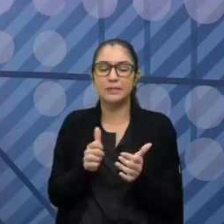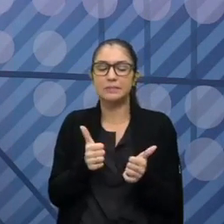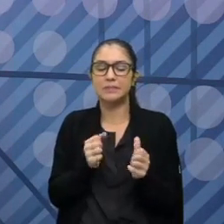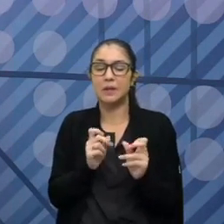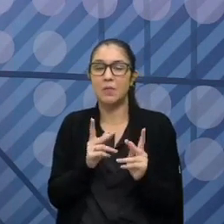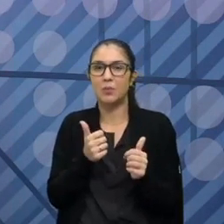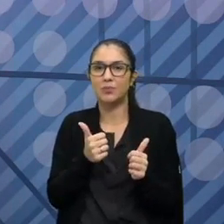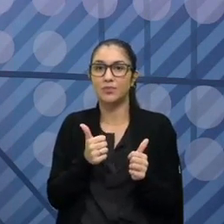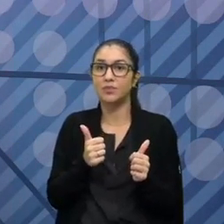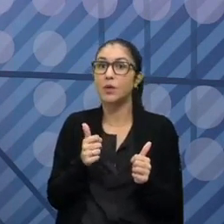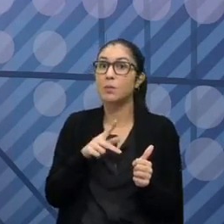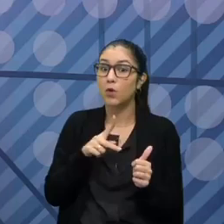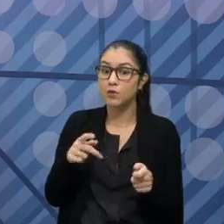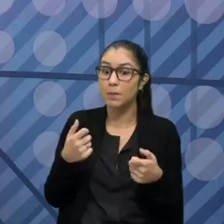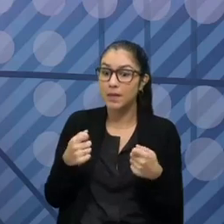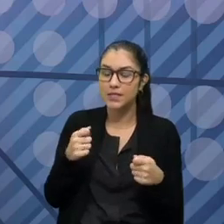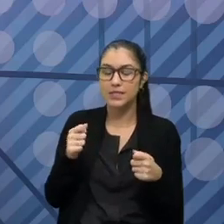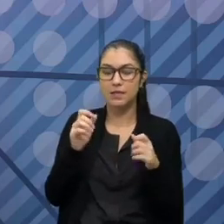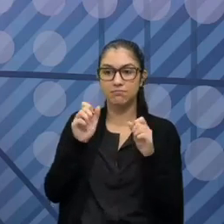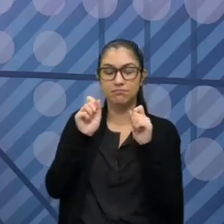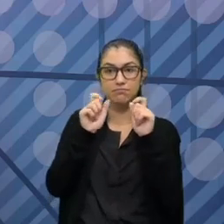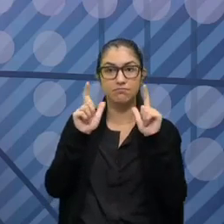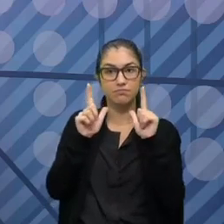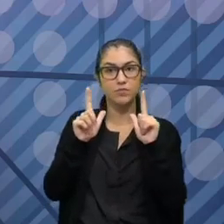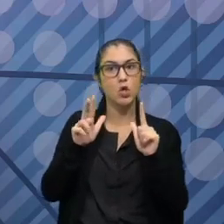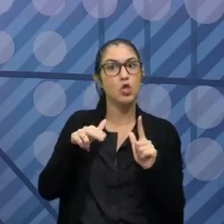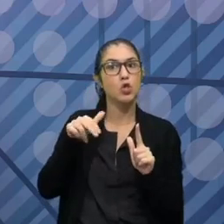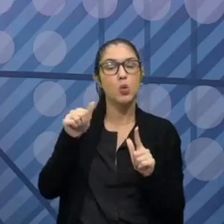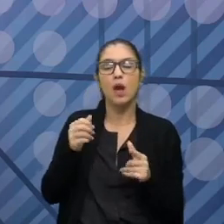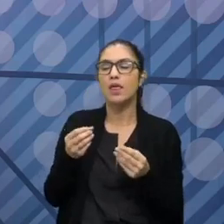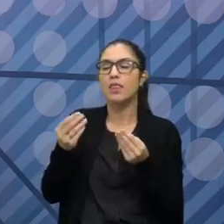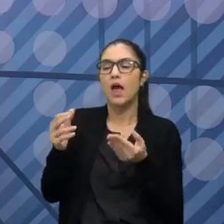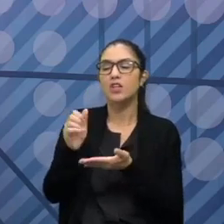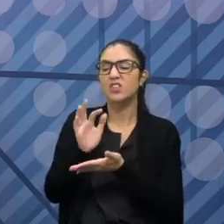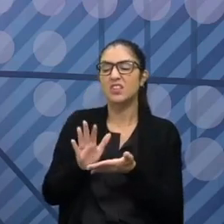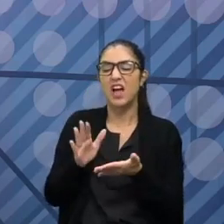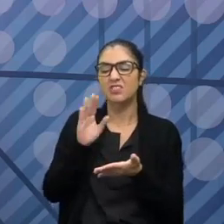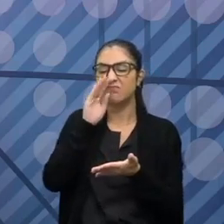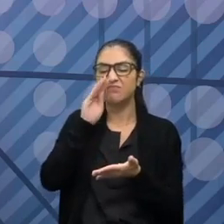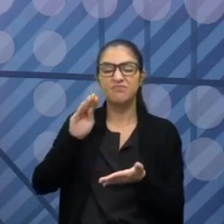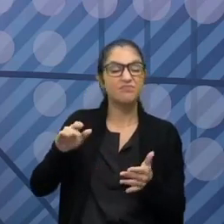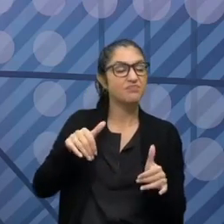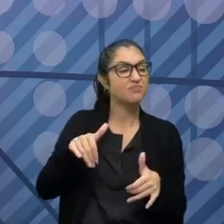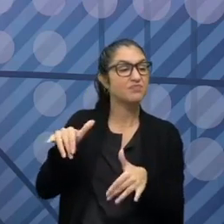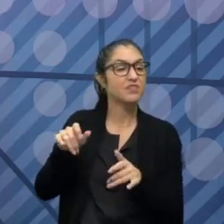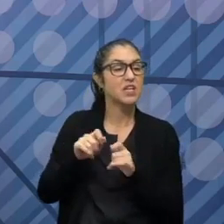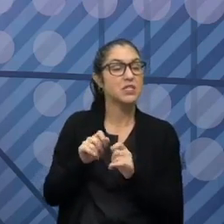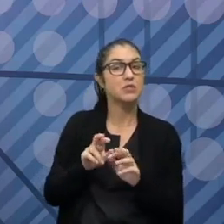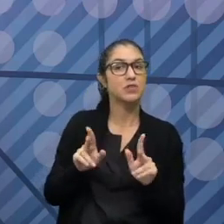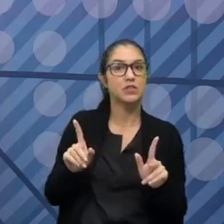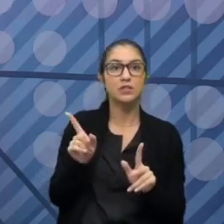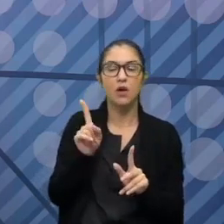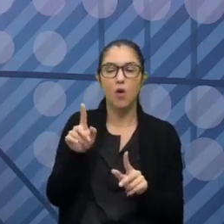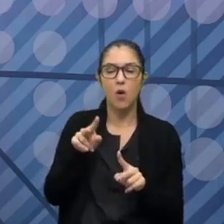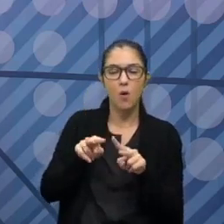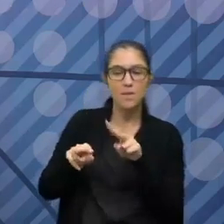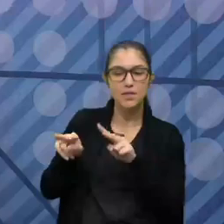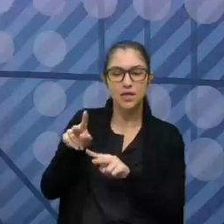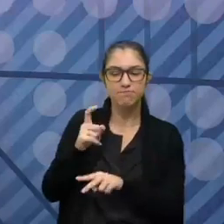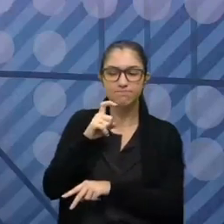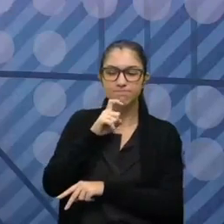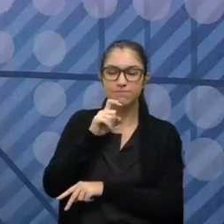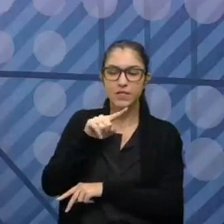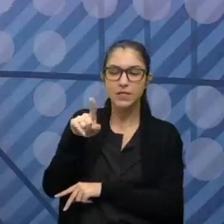bem? Tá? Então, o professor precisa ter um olhar atento. Jamais dar uma atividade e virar o rosto e fazer outra coisa. Observa, vê como eles